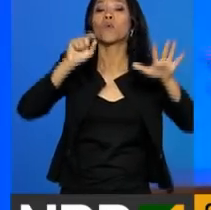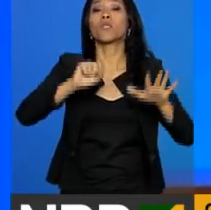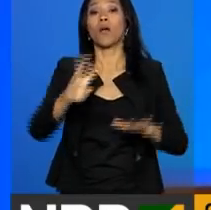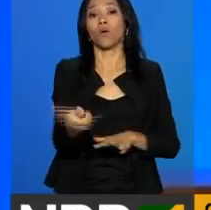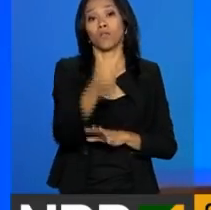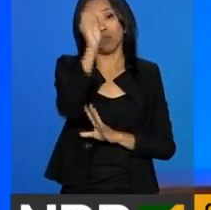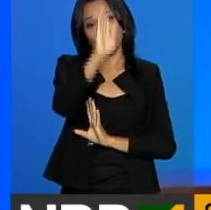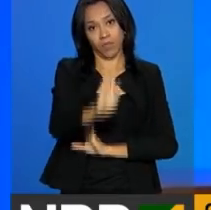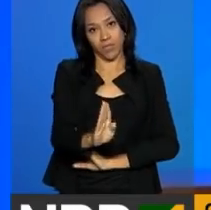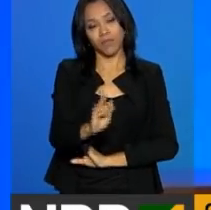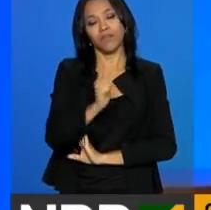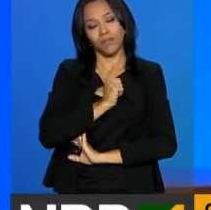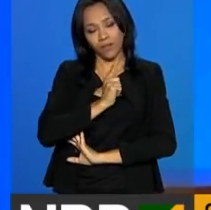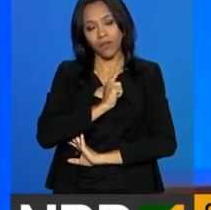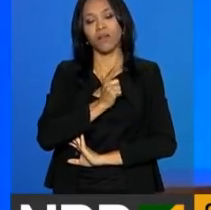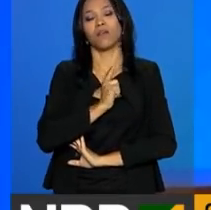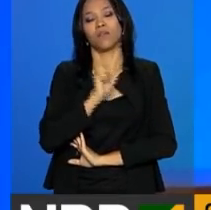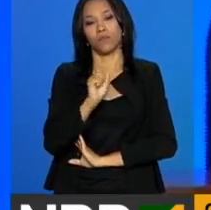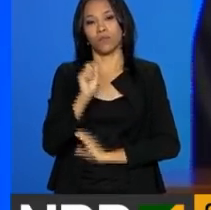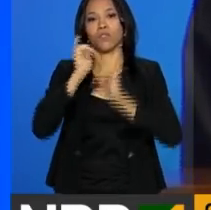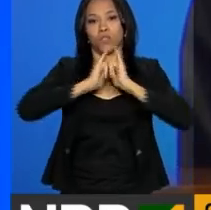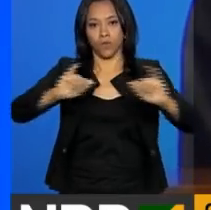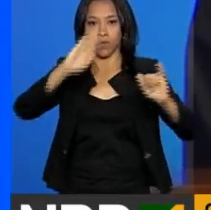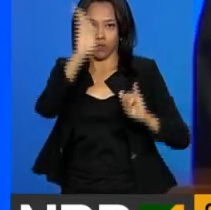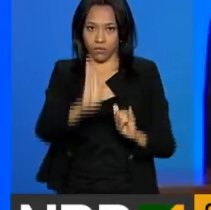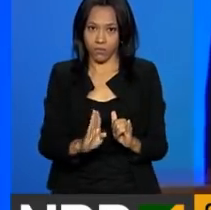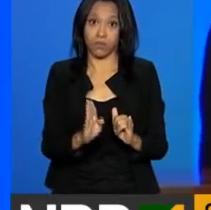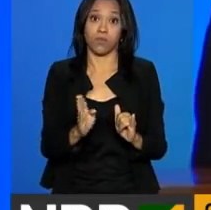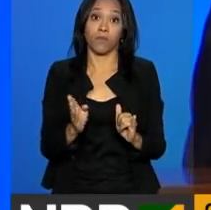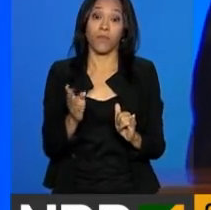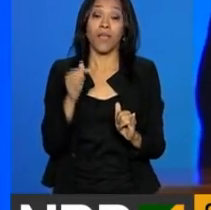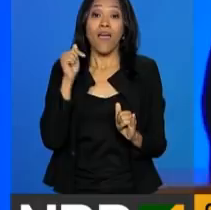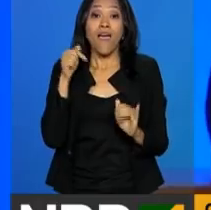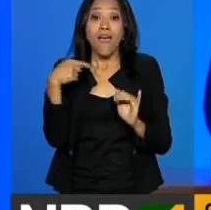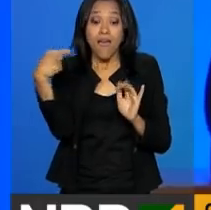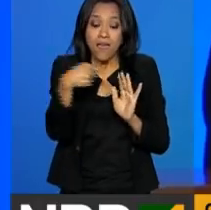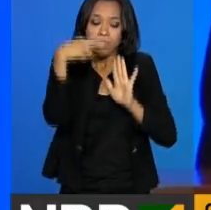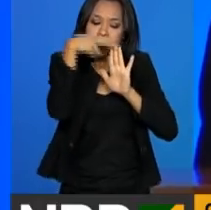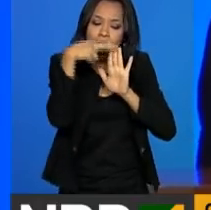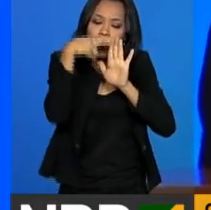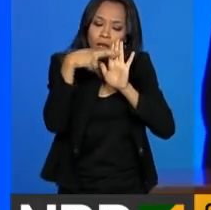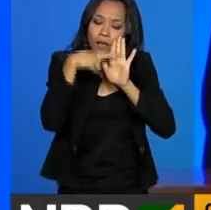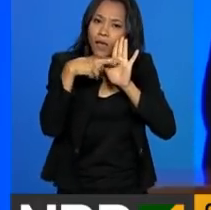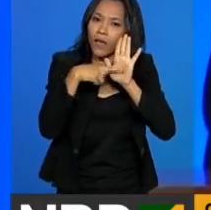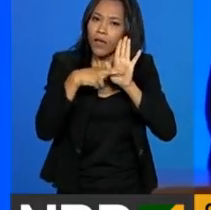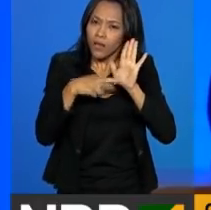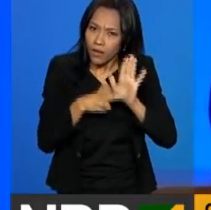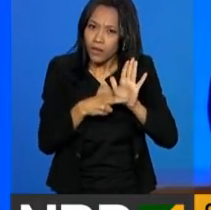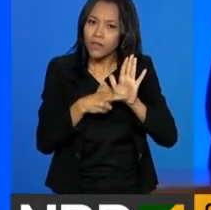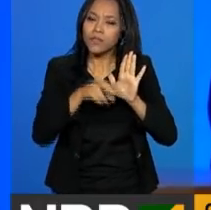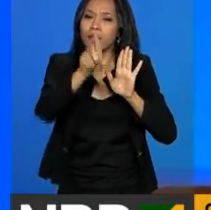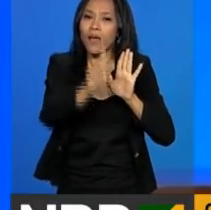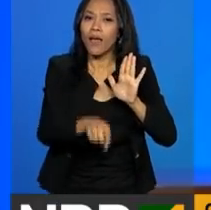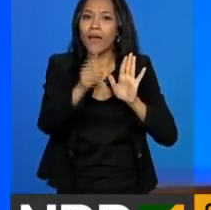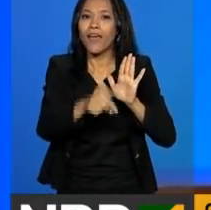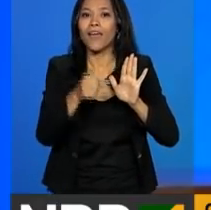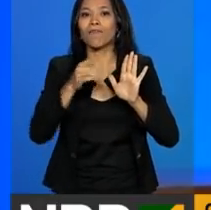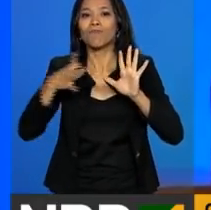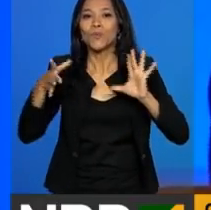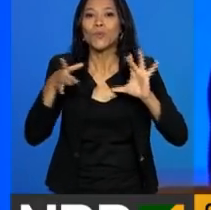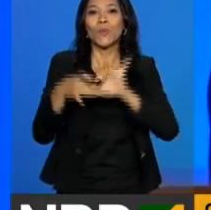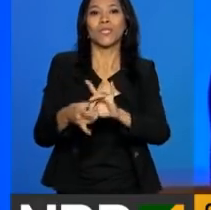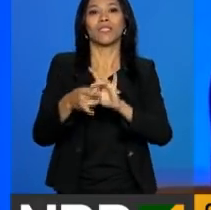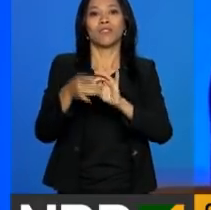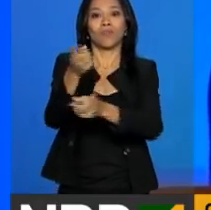o que propagar não é essas regras estáveis é um de ser pautadas pelas realidades